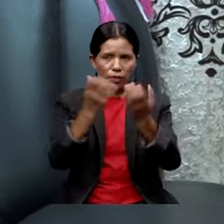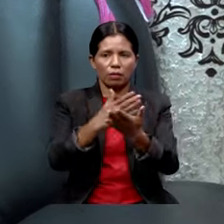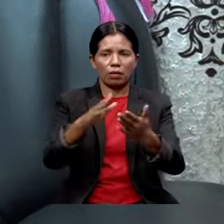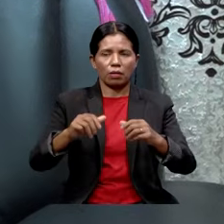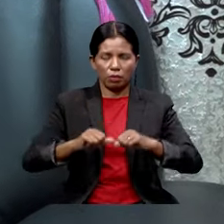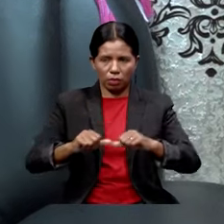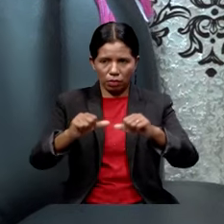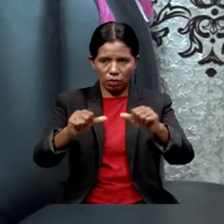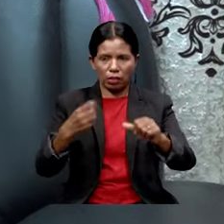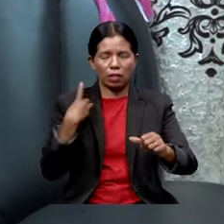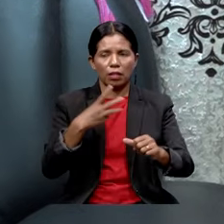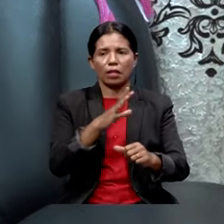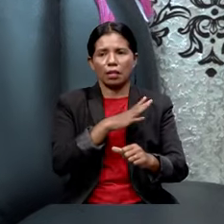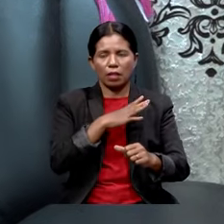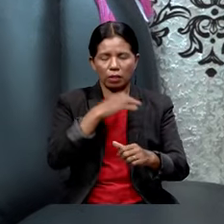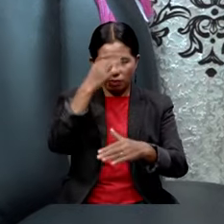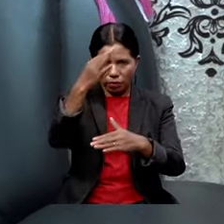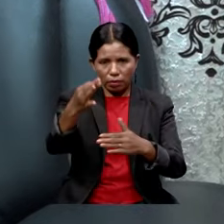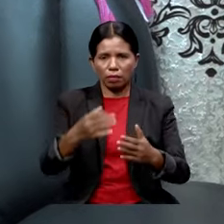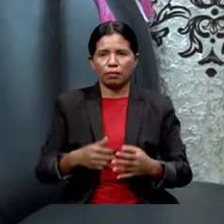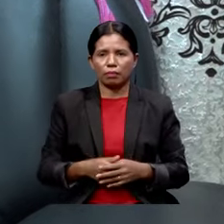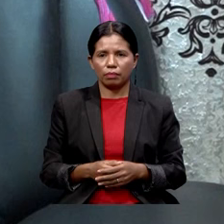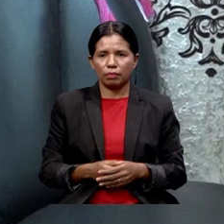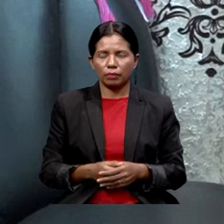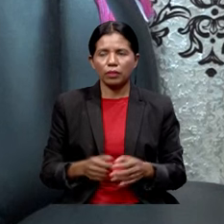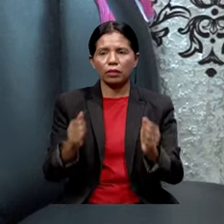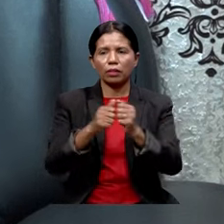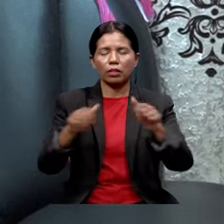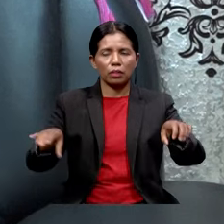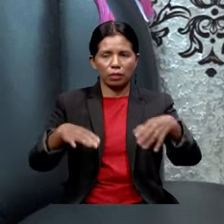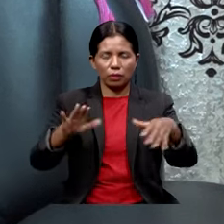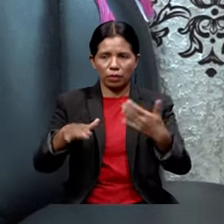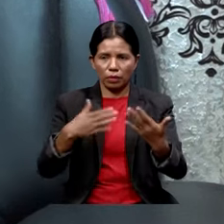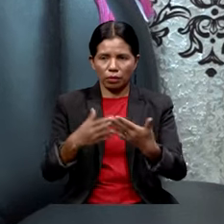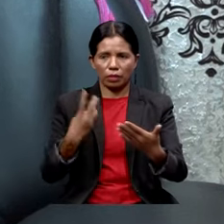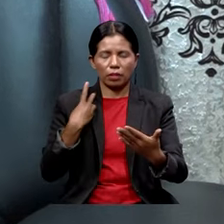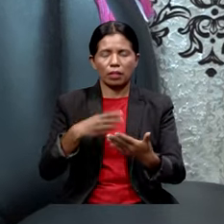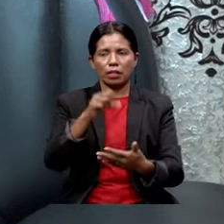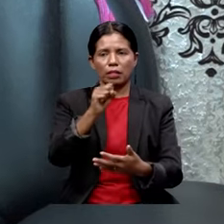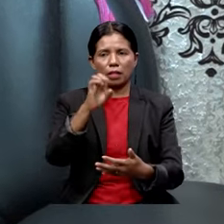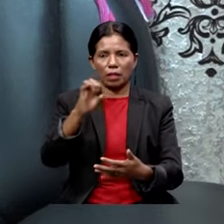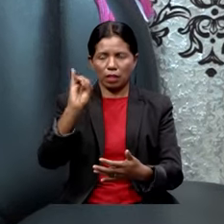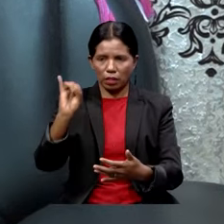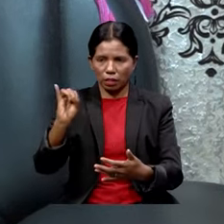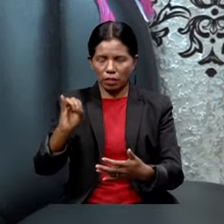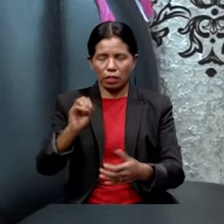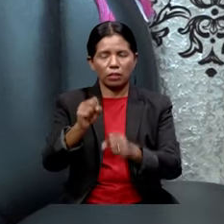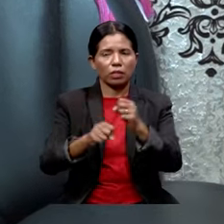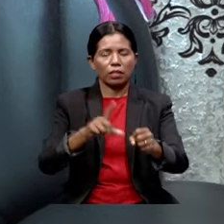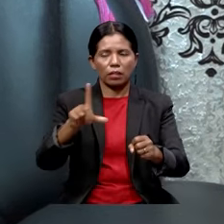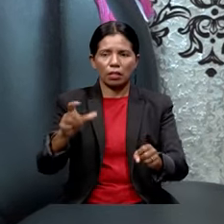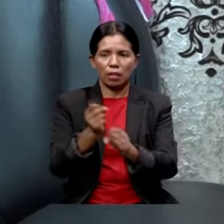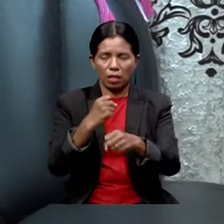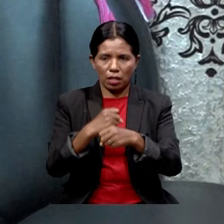ela te espera que tak ser ho serviço ho tu nebe mak ser ta sta igualdade ho sociedade civil ser halo kona